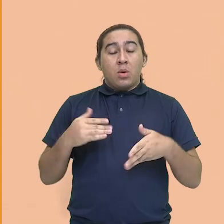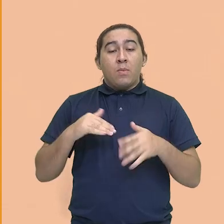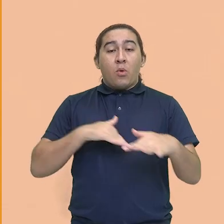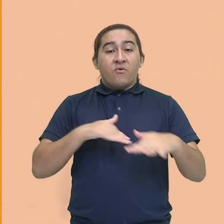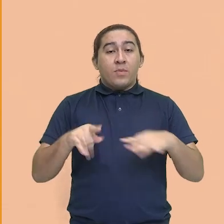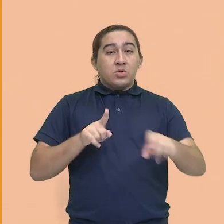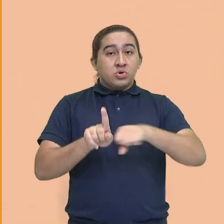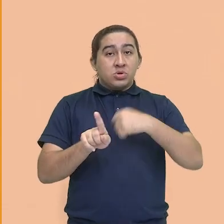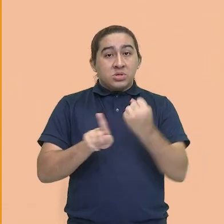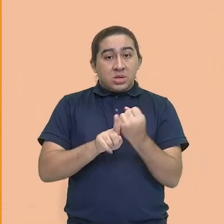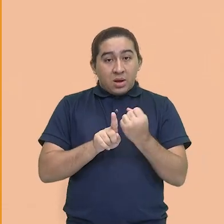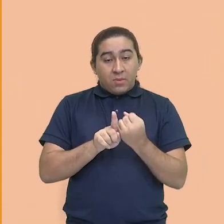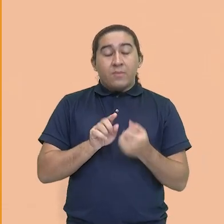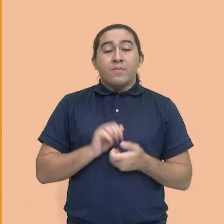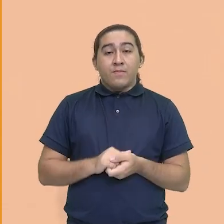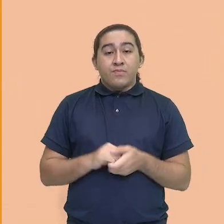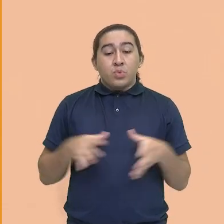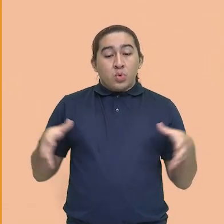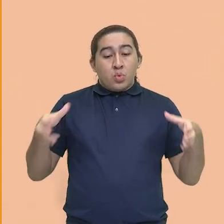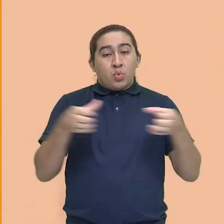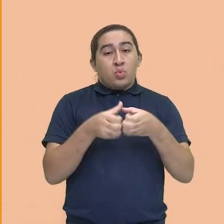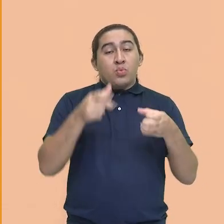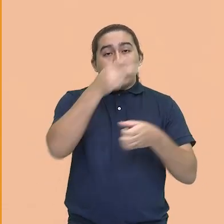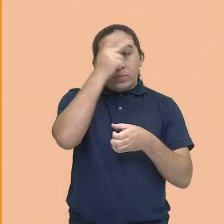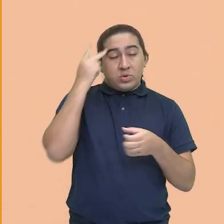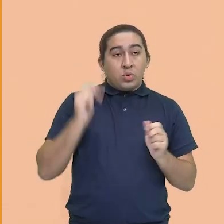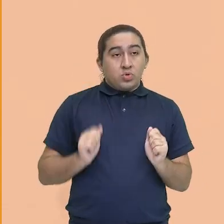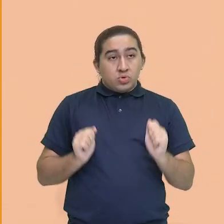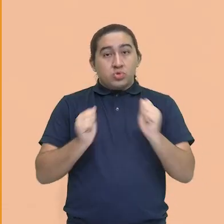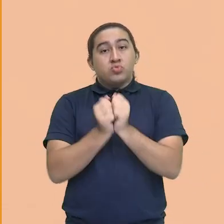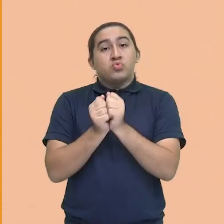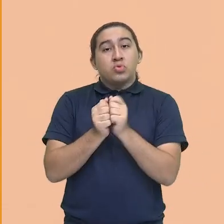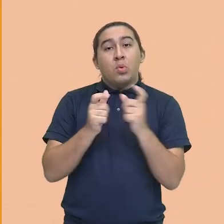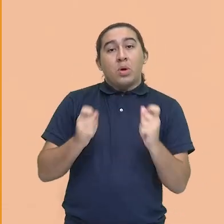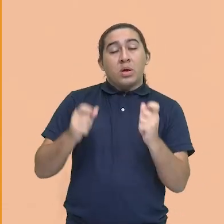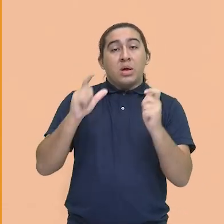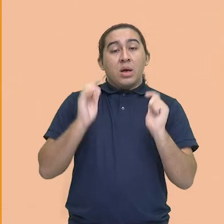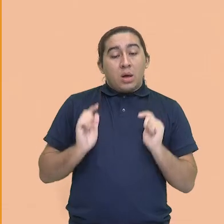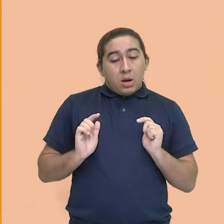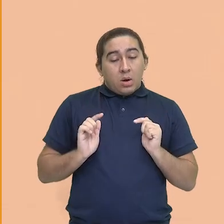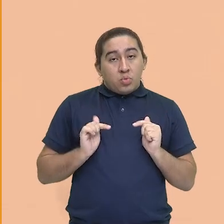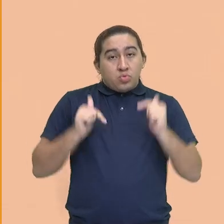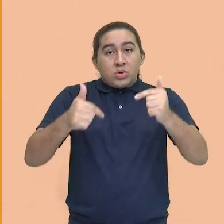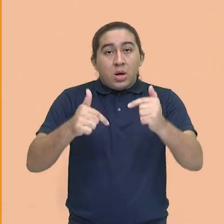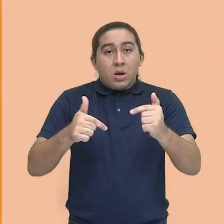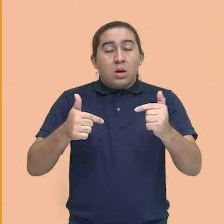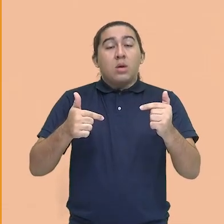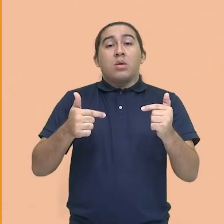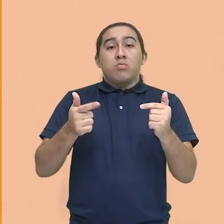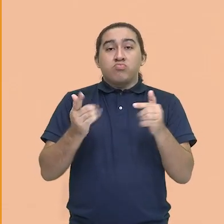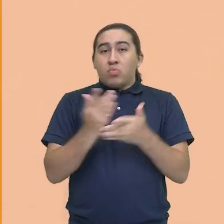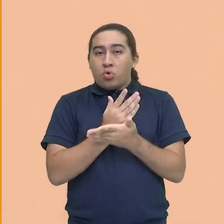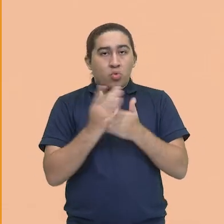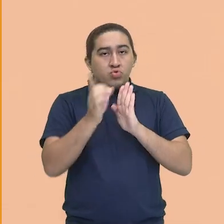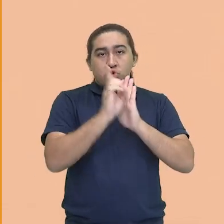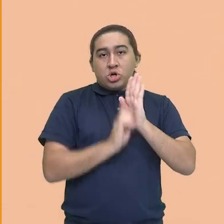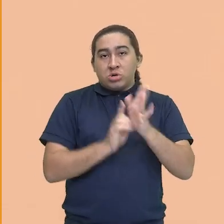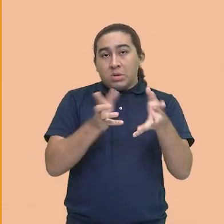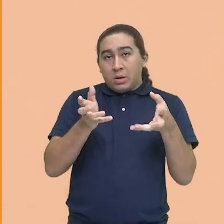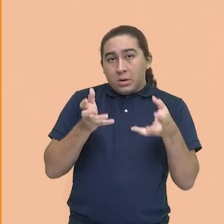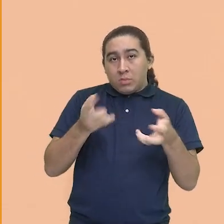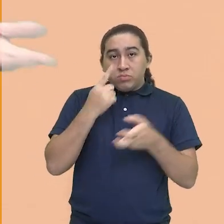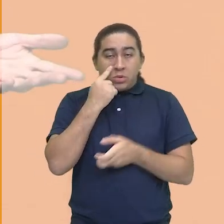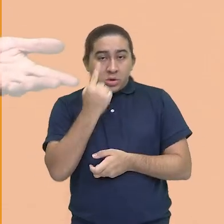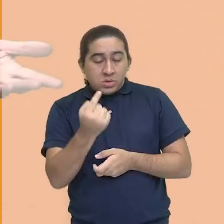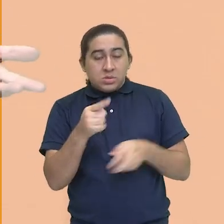sociais, não é mesmo? Aqueles grupos de pessoas que se unem para brigar por um direito, para lutar por um direito. Os movimentos sociais